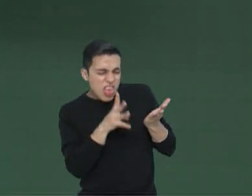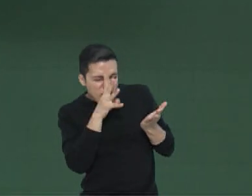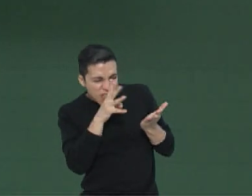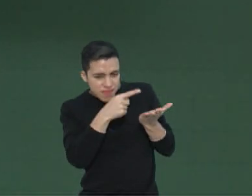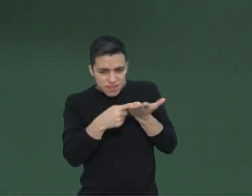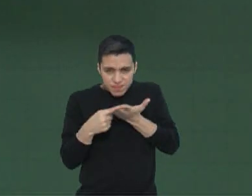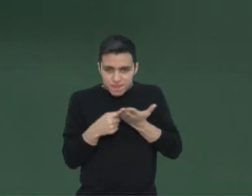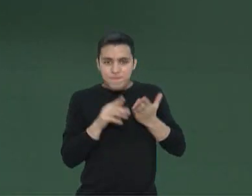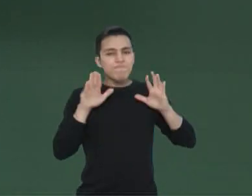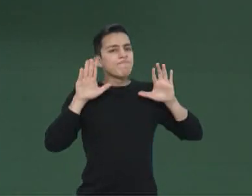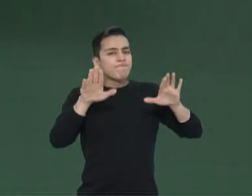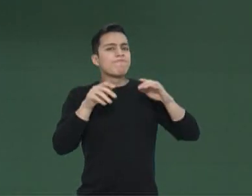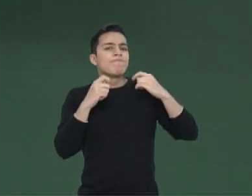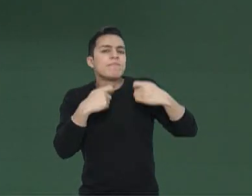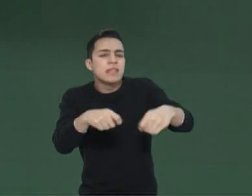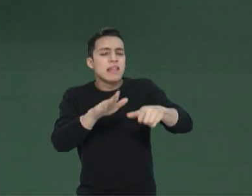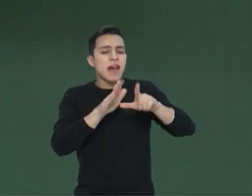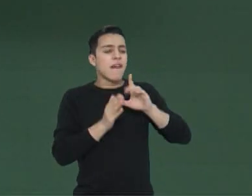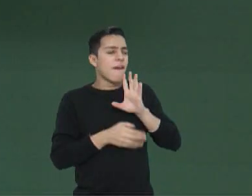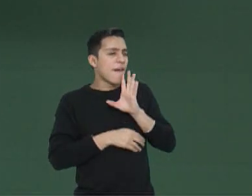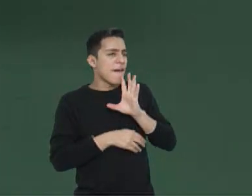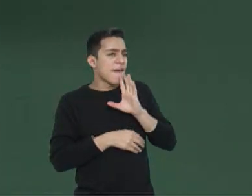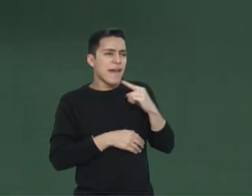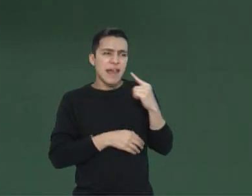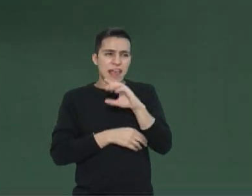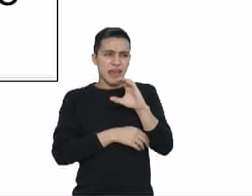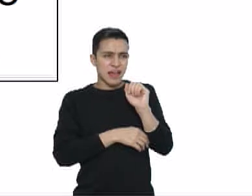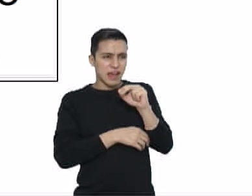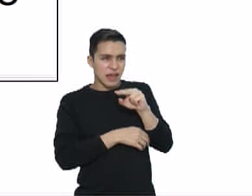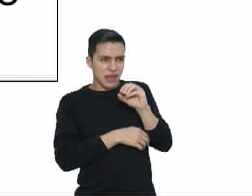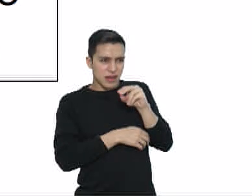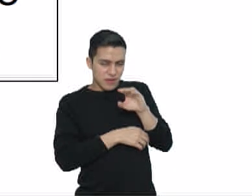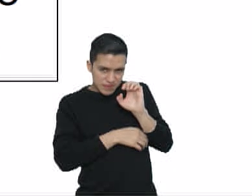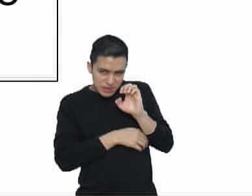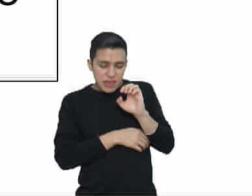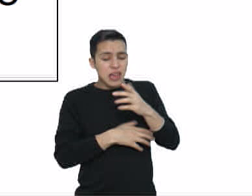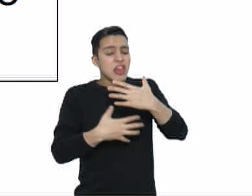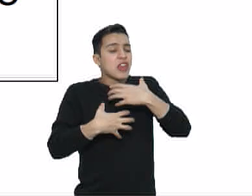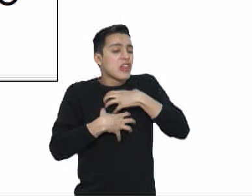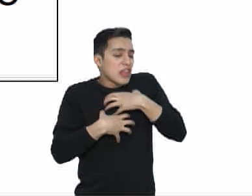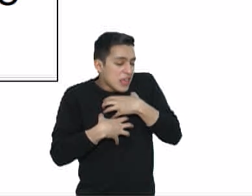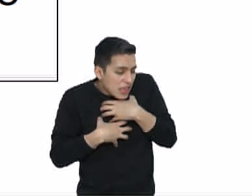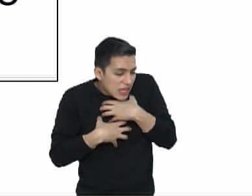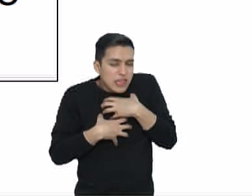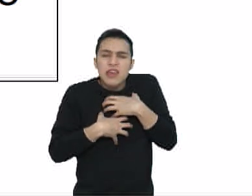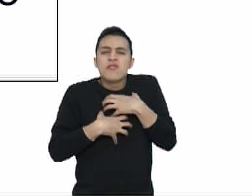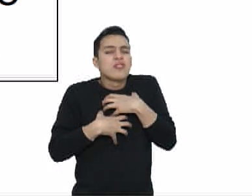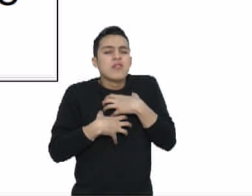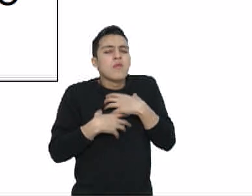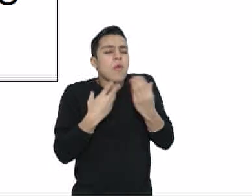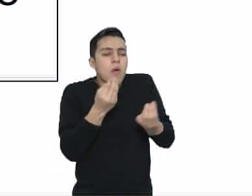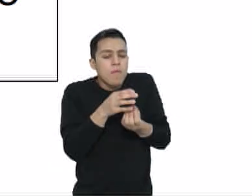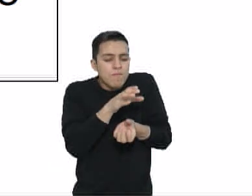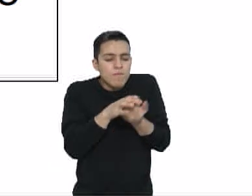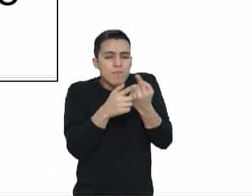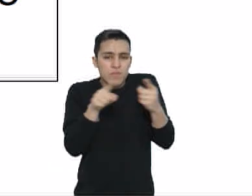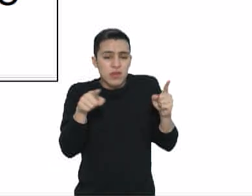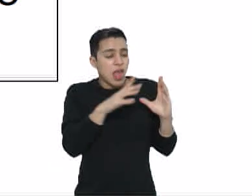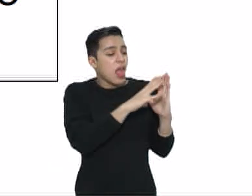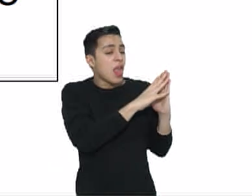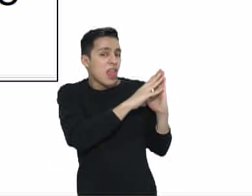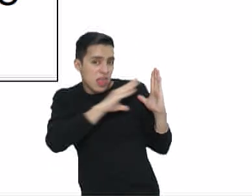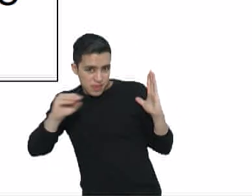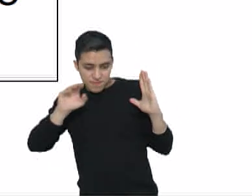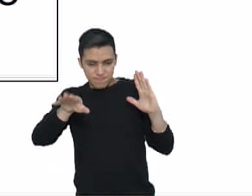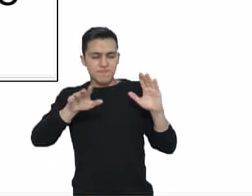analisando, a gente precisa conhecer o que é cânone, que é a forma musical baseada na imitação. Uma frase